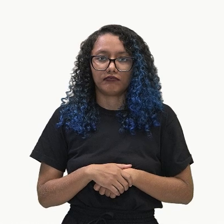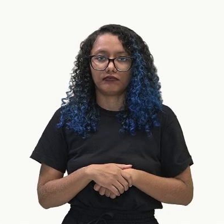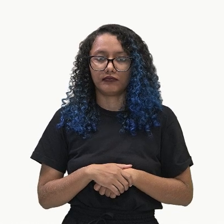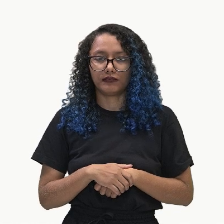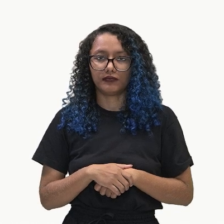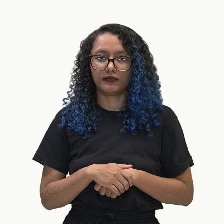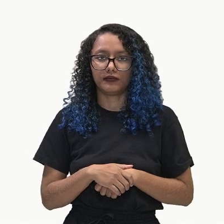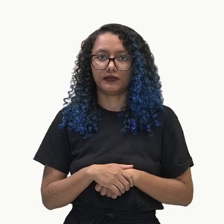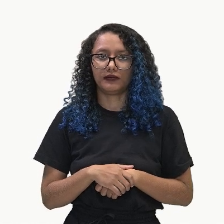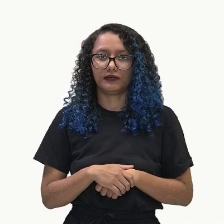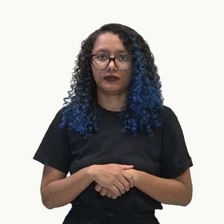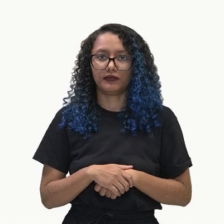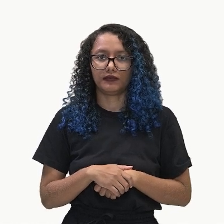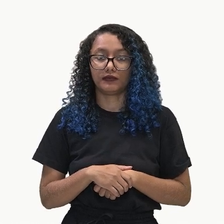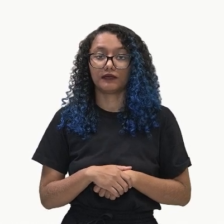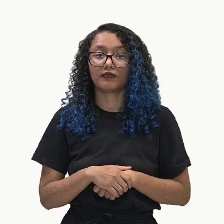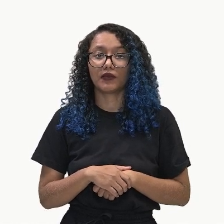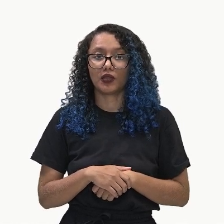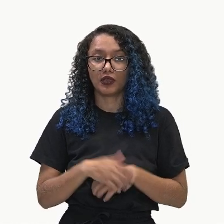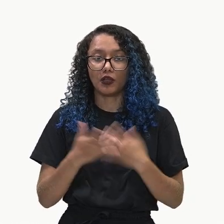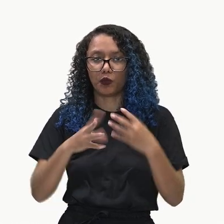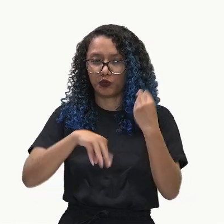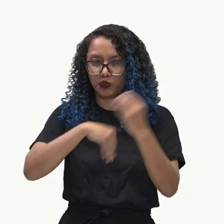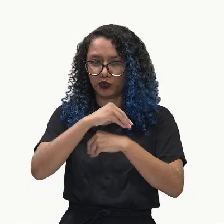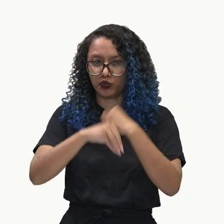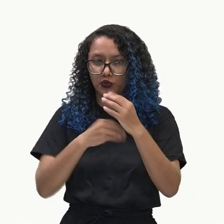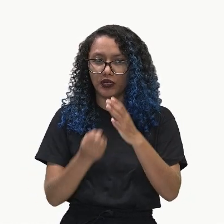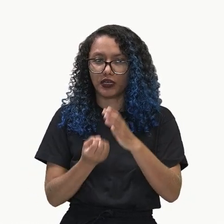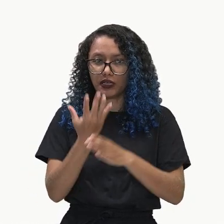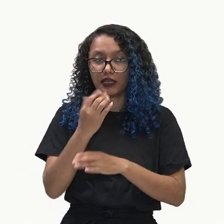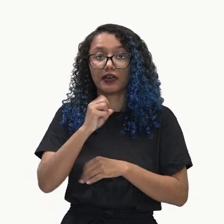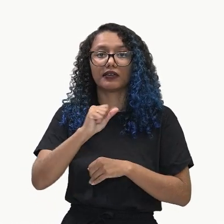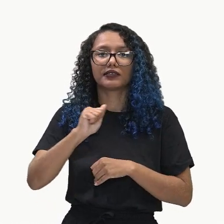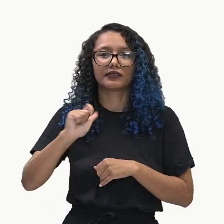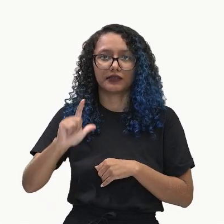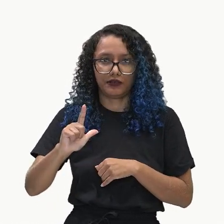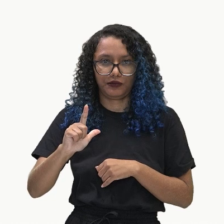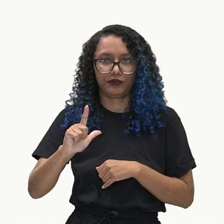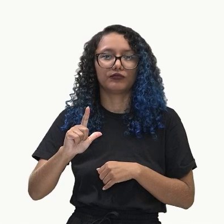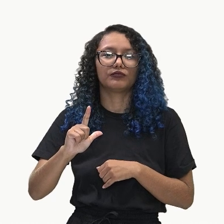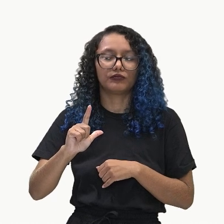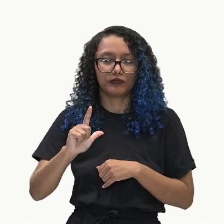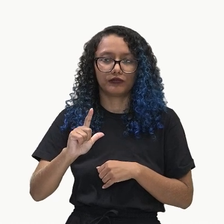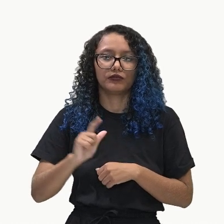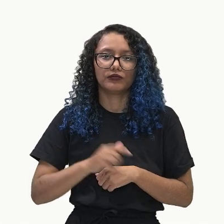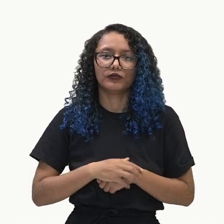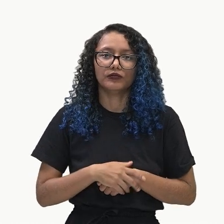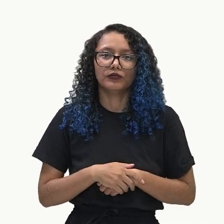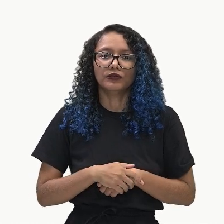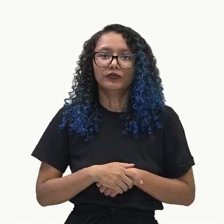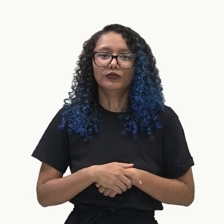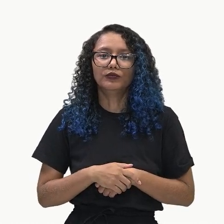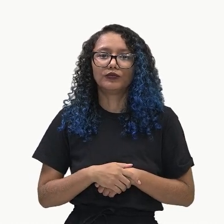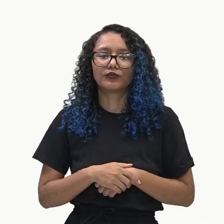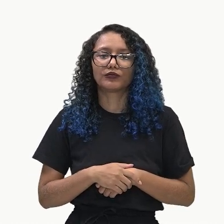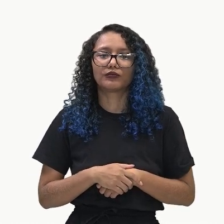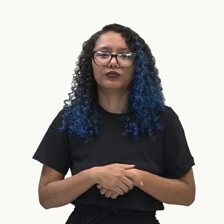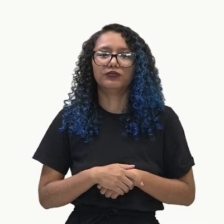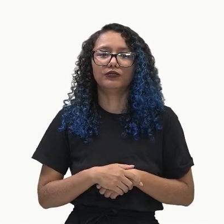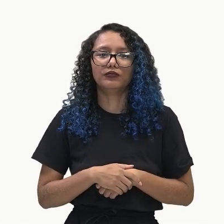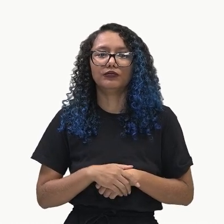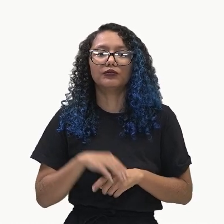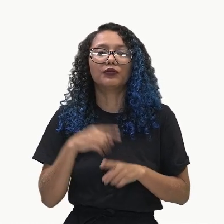assim eu vou formar um sal, certo? Porque vai vir o cátion